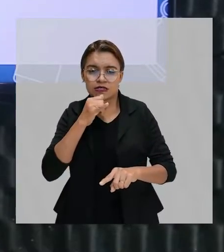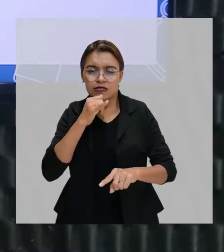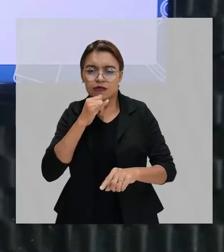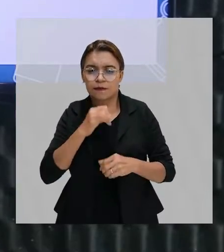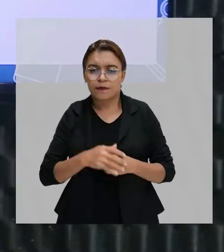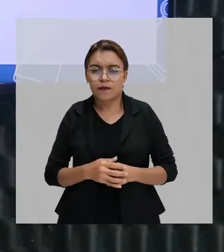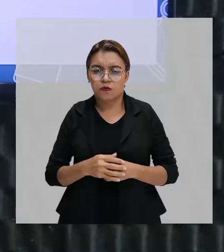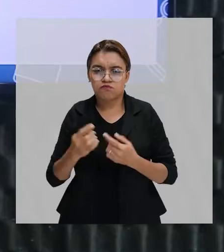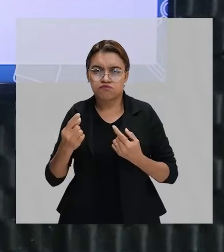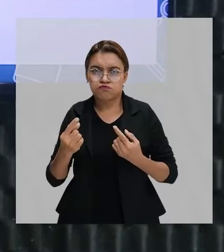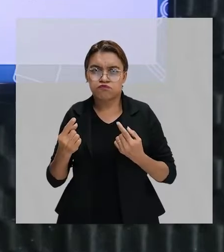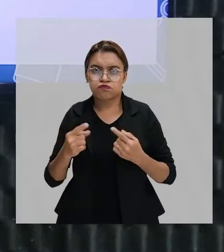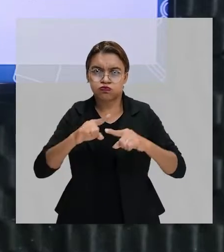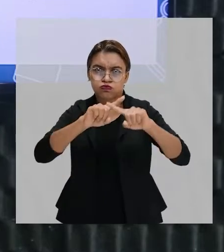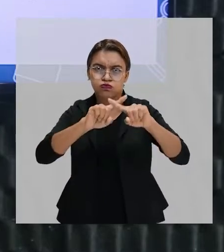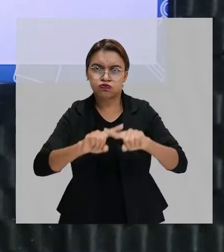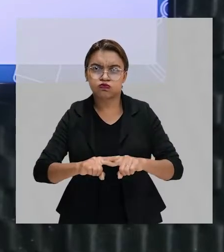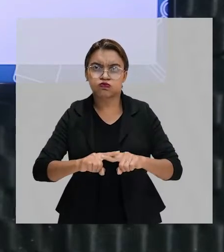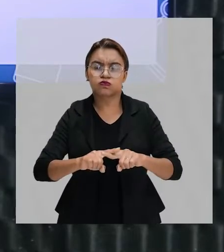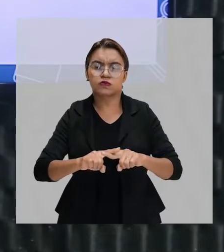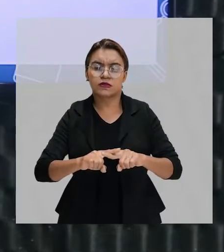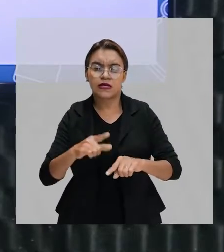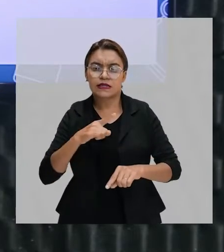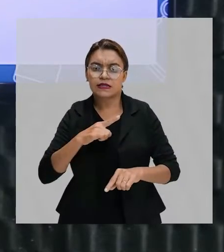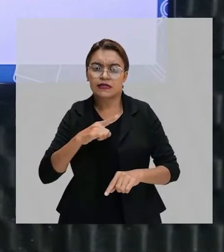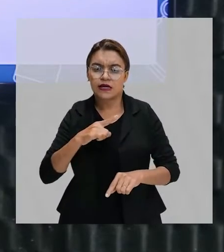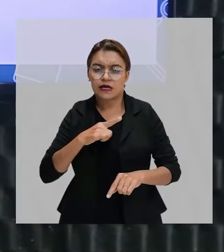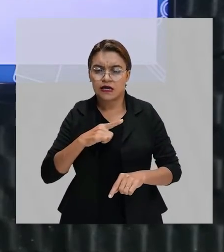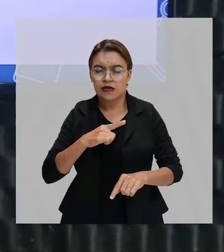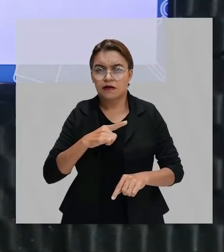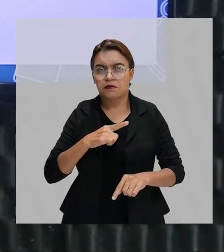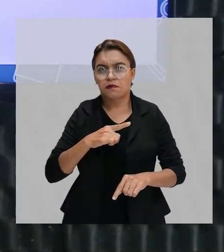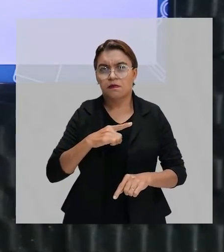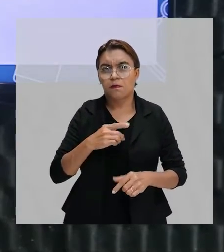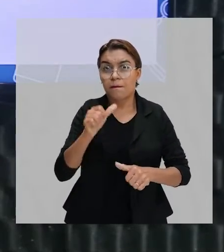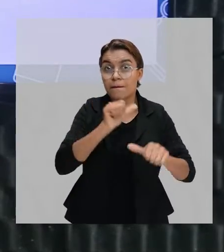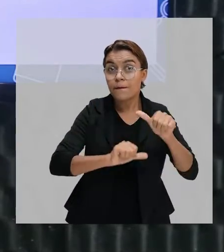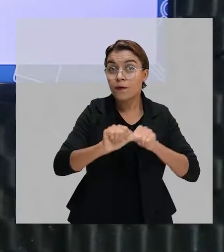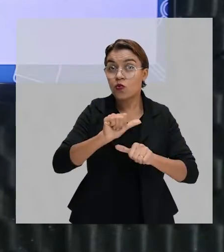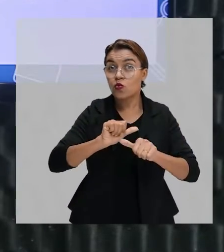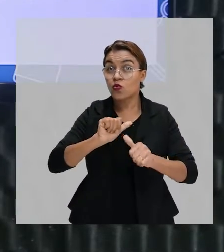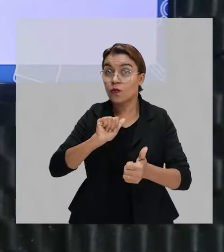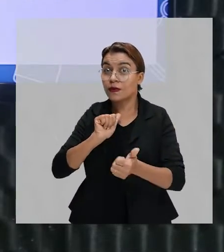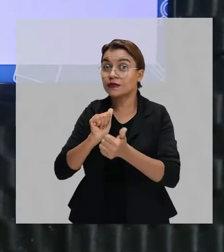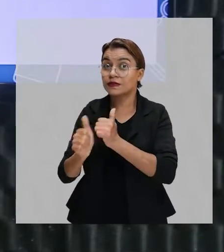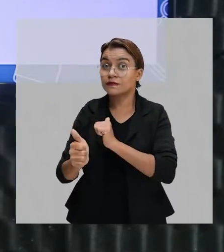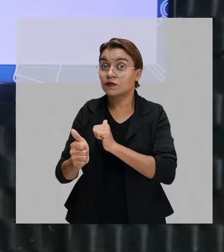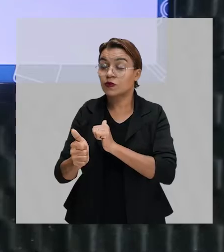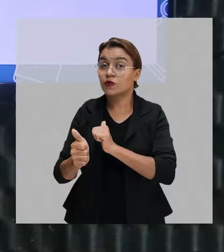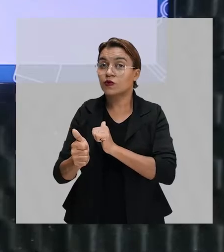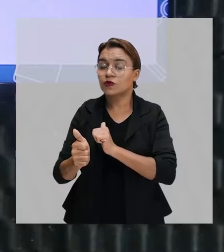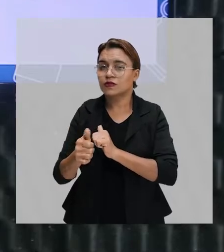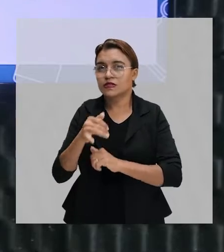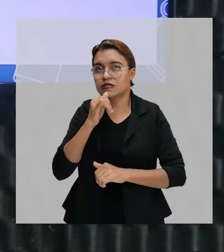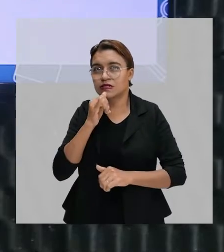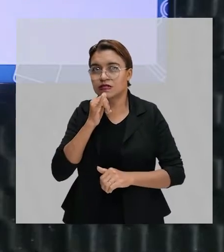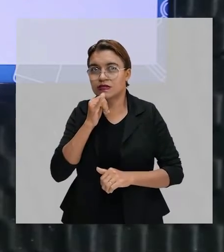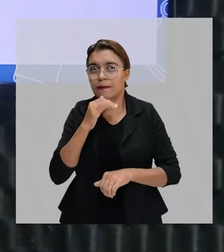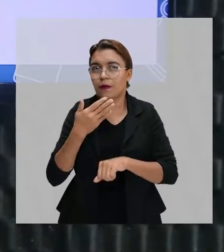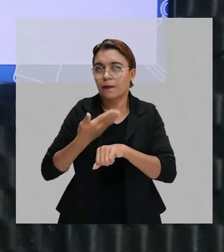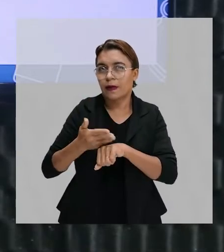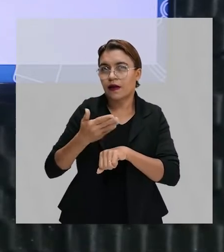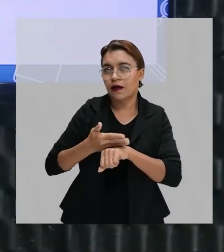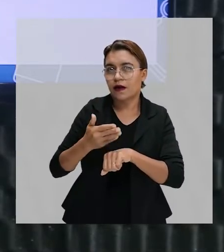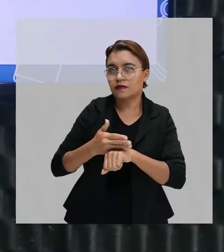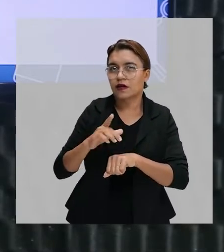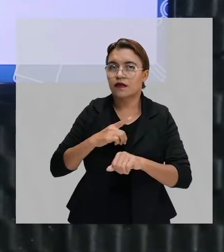na atualidade sofreu processo de esportivização que aquela prática que ela é